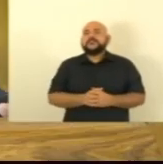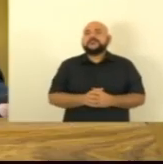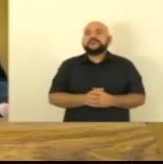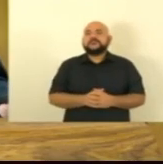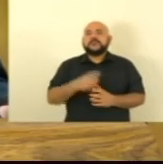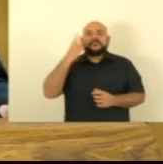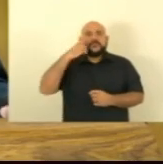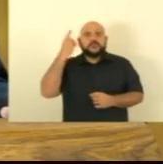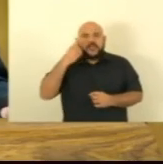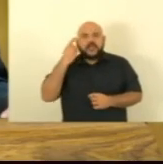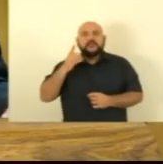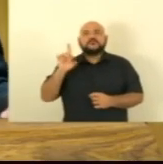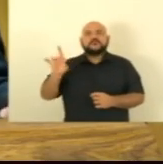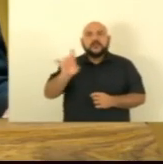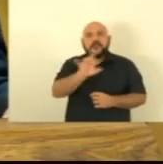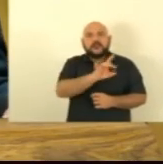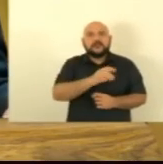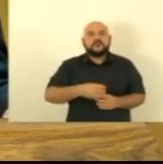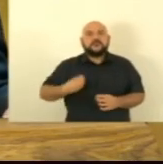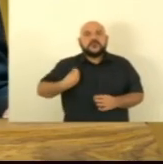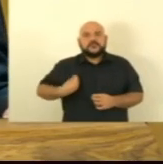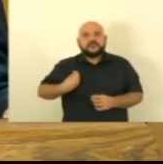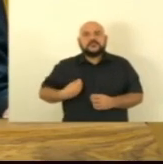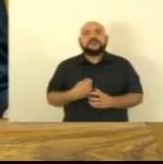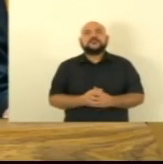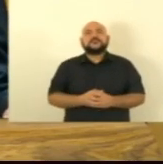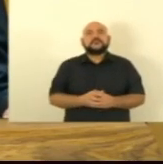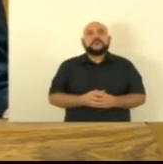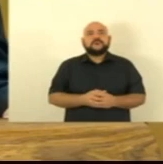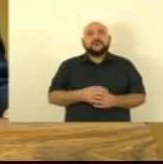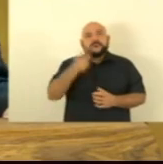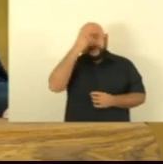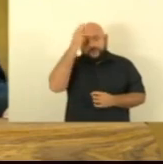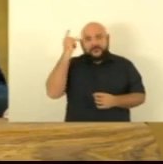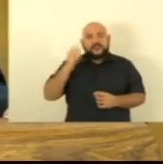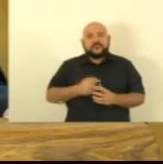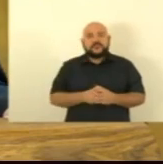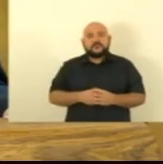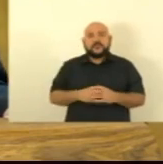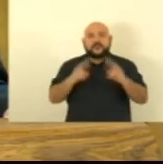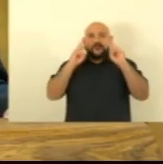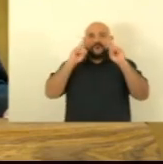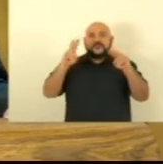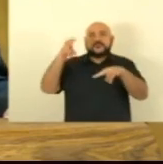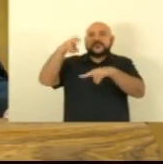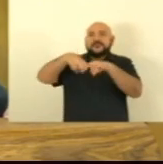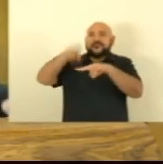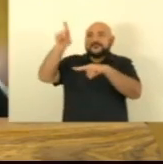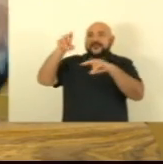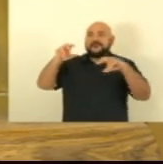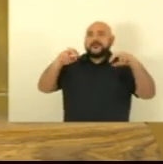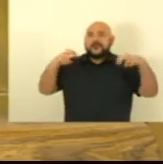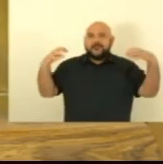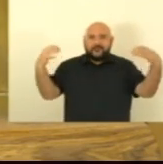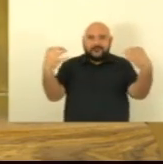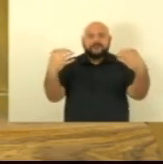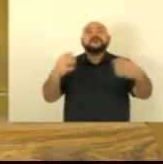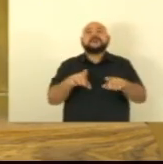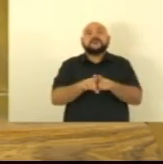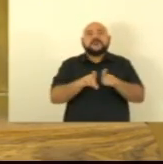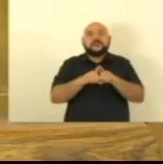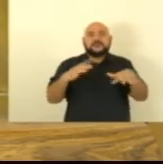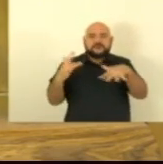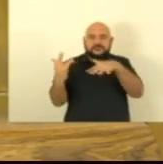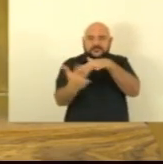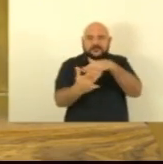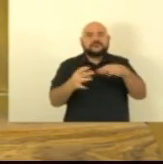deputadas, público que nos assiste nas galerias e também através da da TV Assembleia e das redes sociais. Meu muito